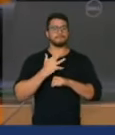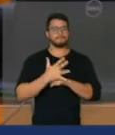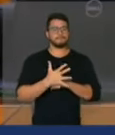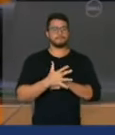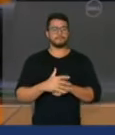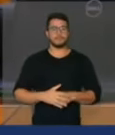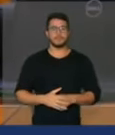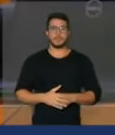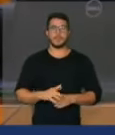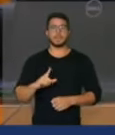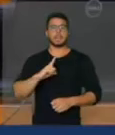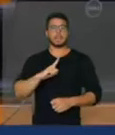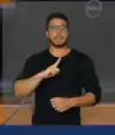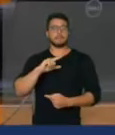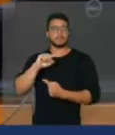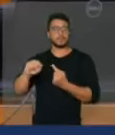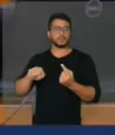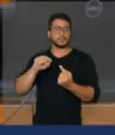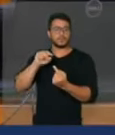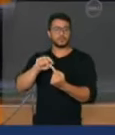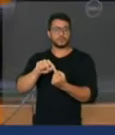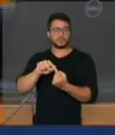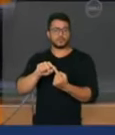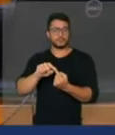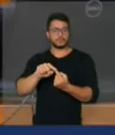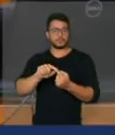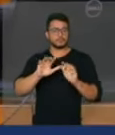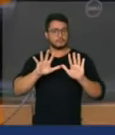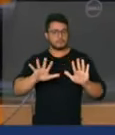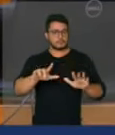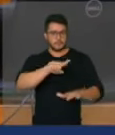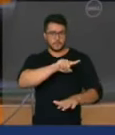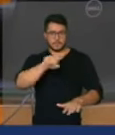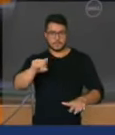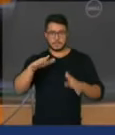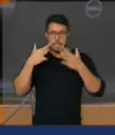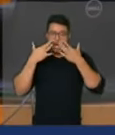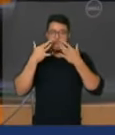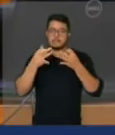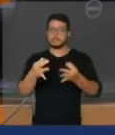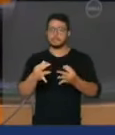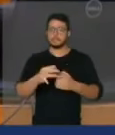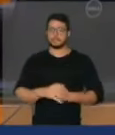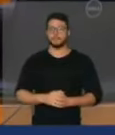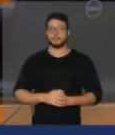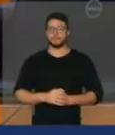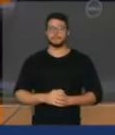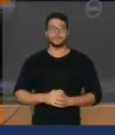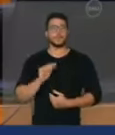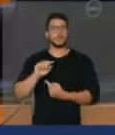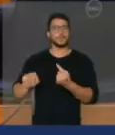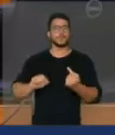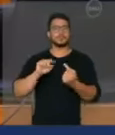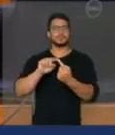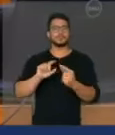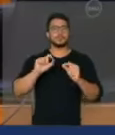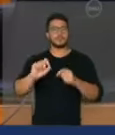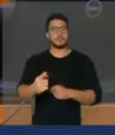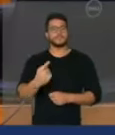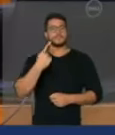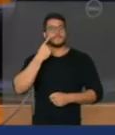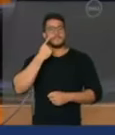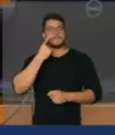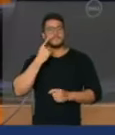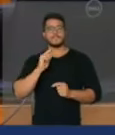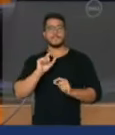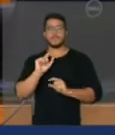instituída com a finalidade, prestem atenção, de apurar as ações e omissões do governo